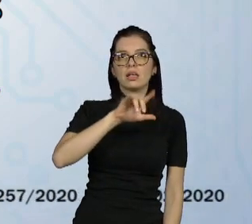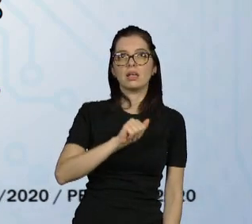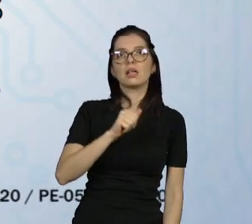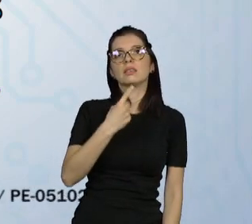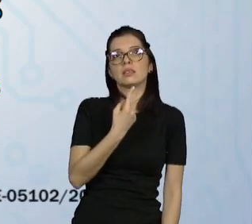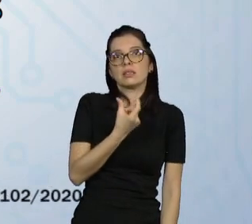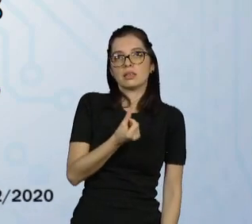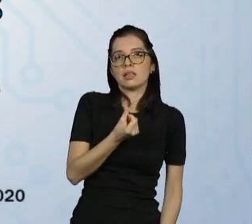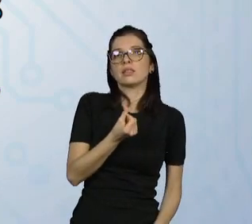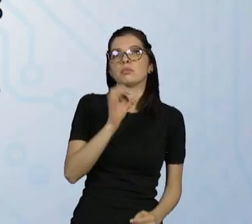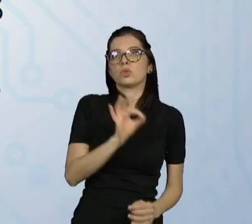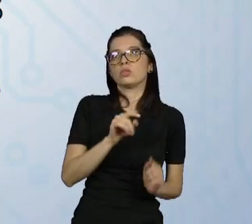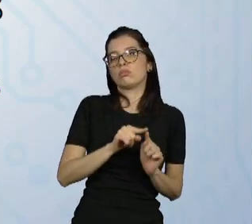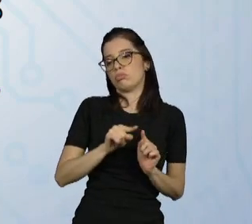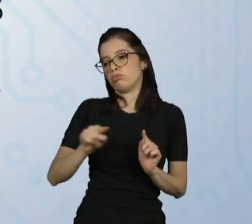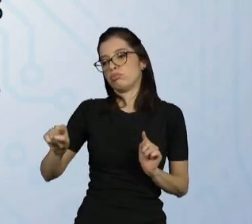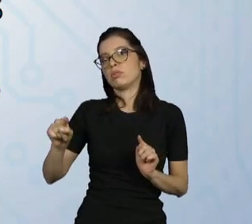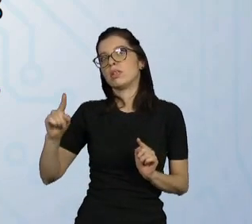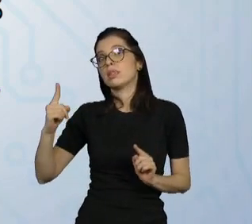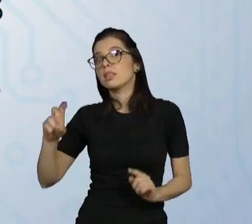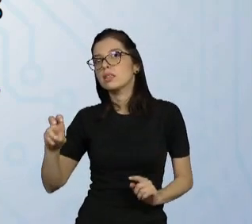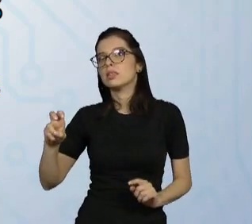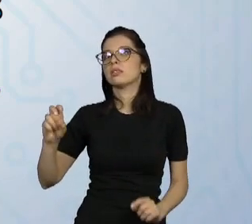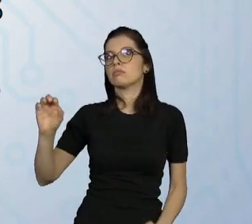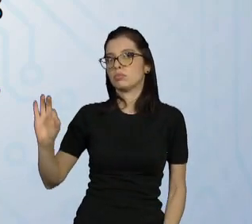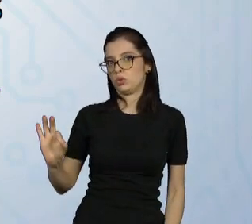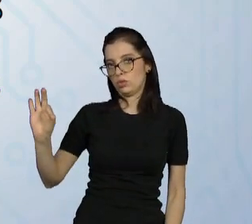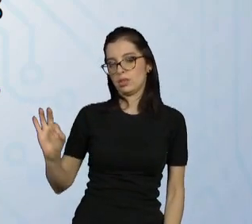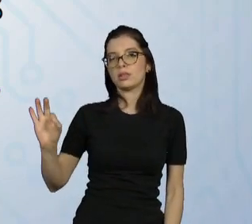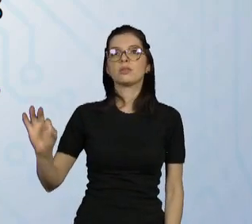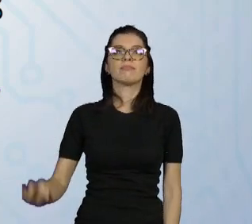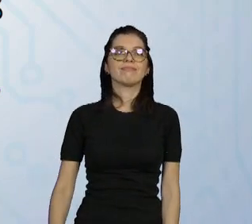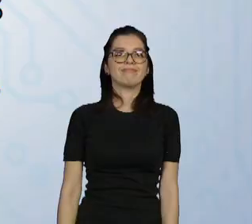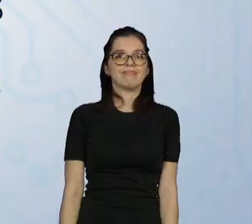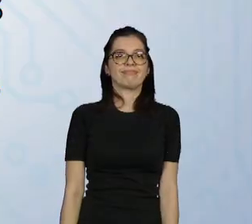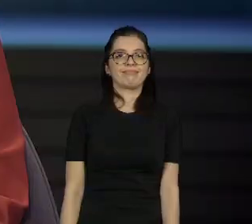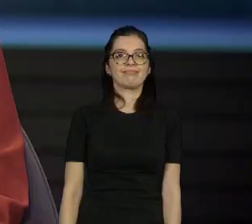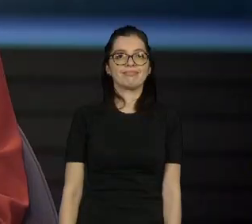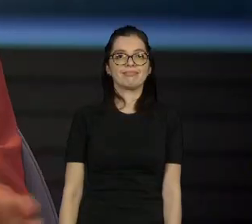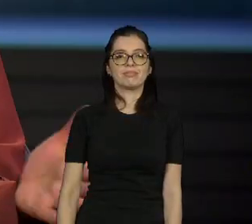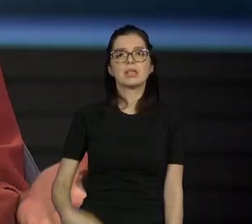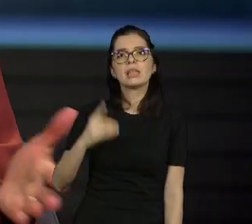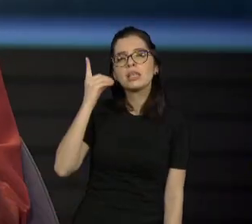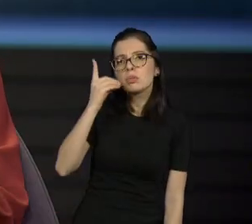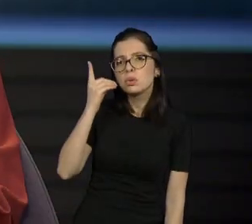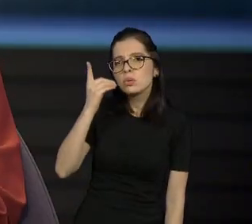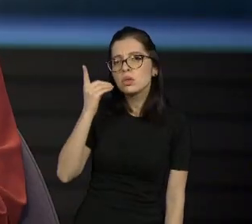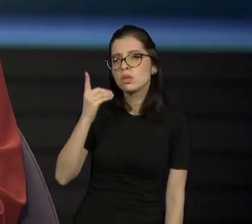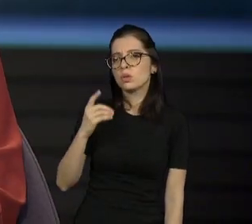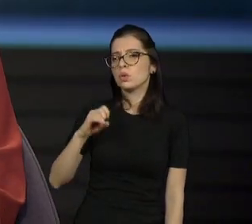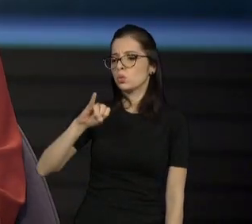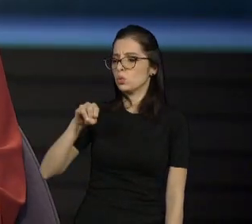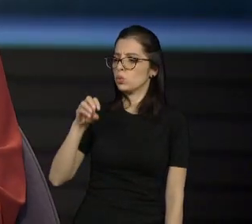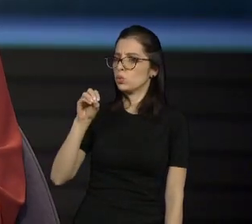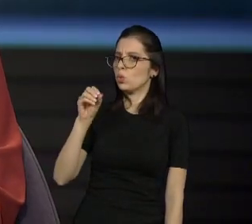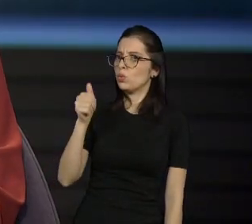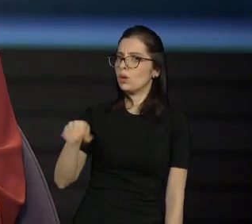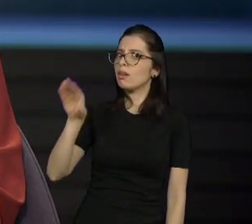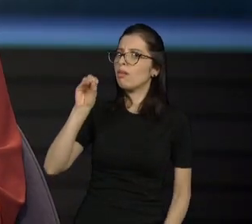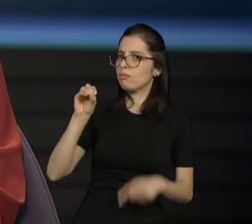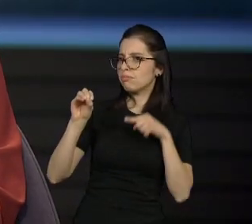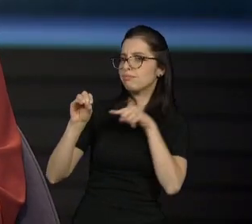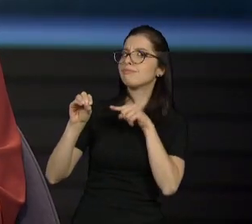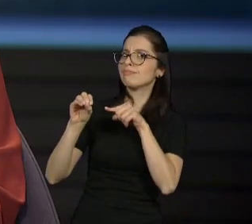PT, oscilou de 16% para 15%. O deputado João Campos, filho do governador Eduardo